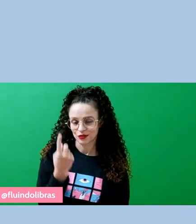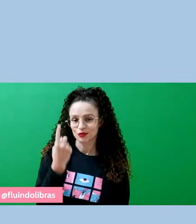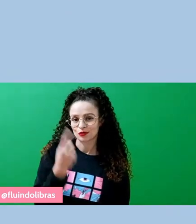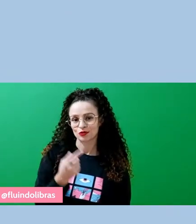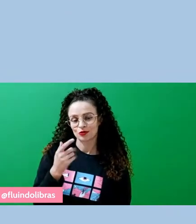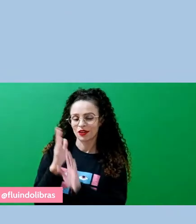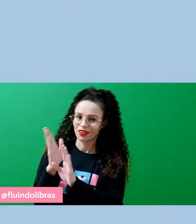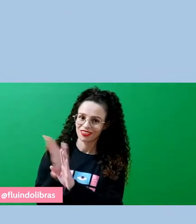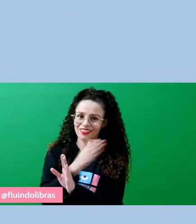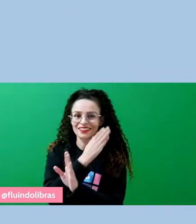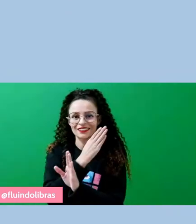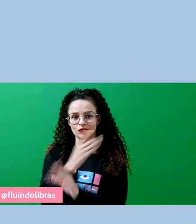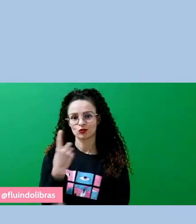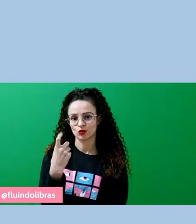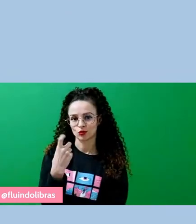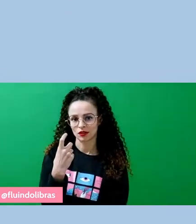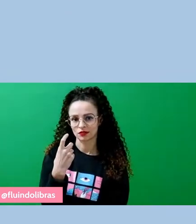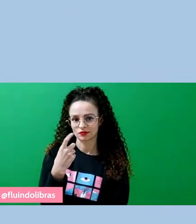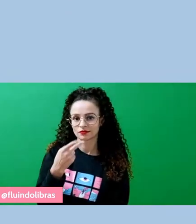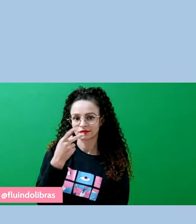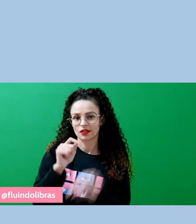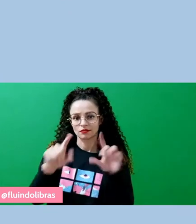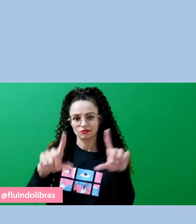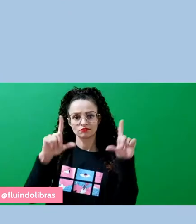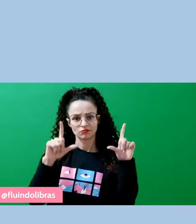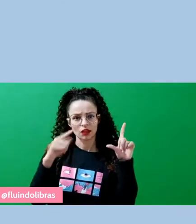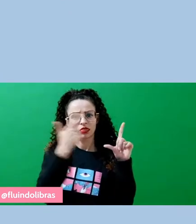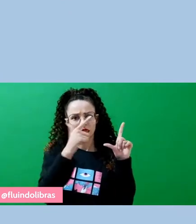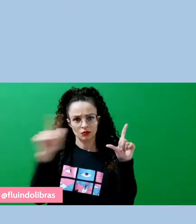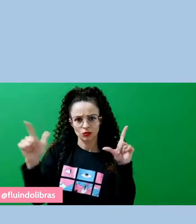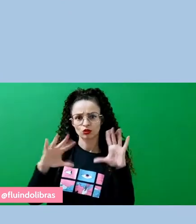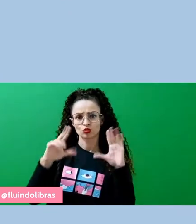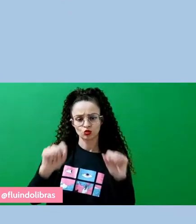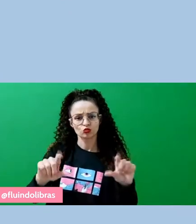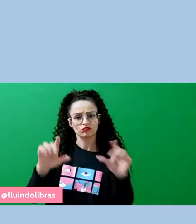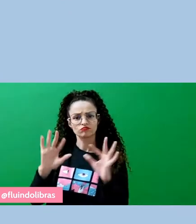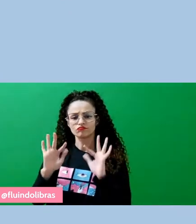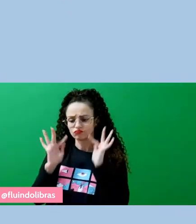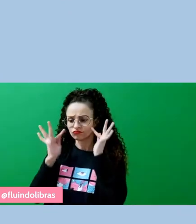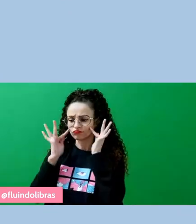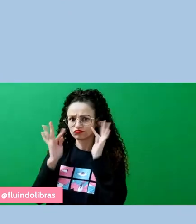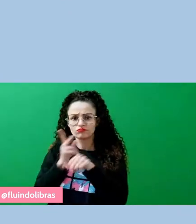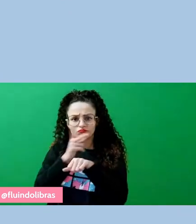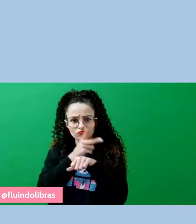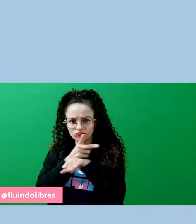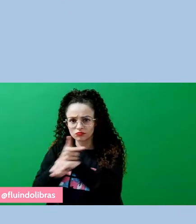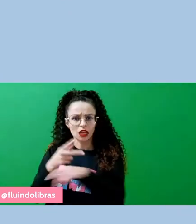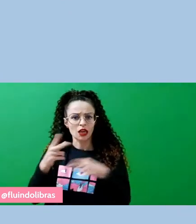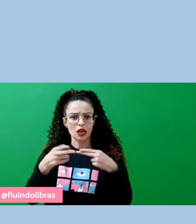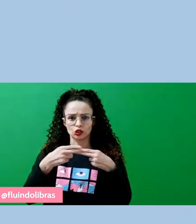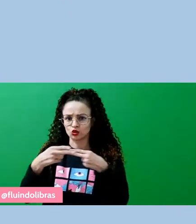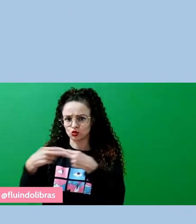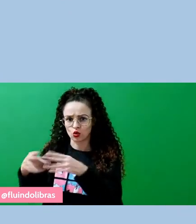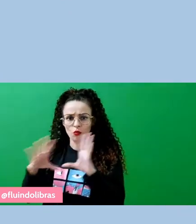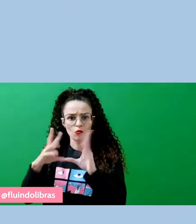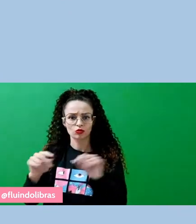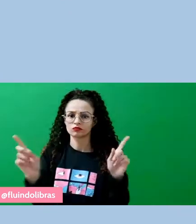trás, foi só uma fala realmente. Acho que o resto foi muito fiel ao que foi filmado. A gente não editou muito no sentido de